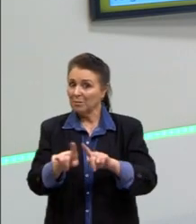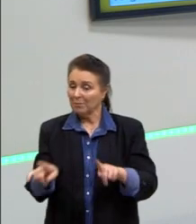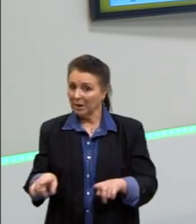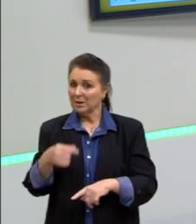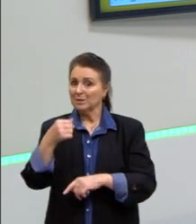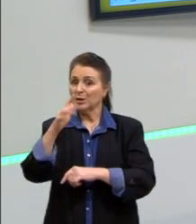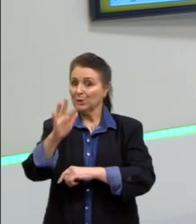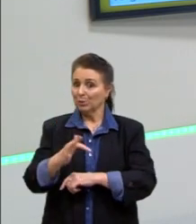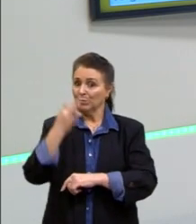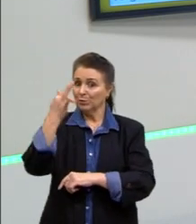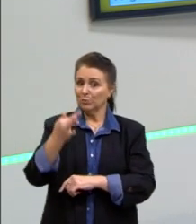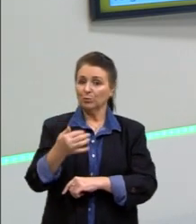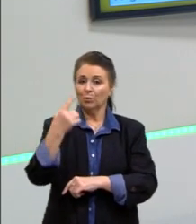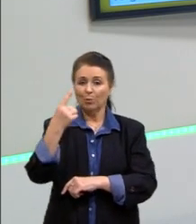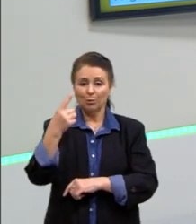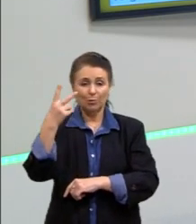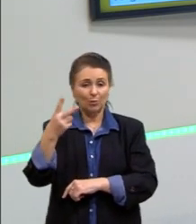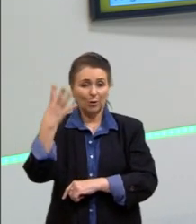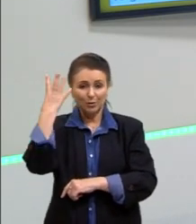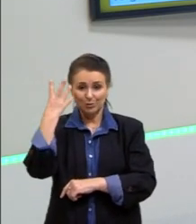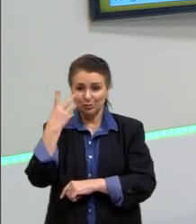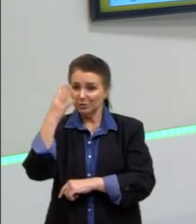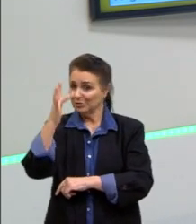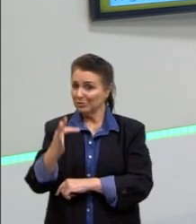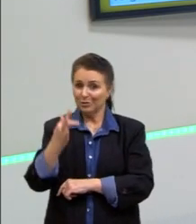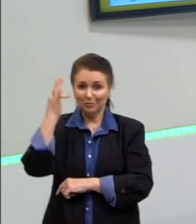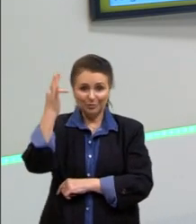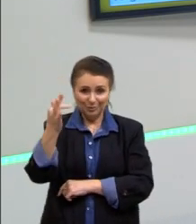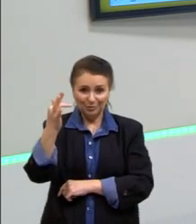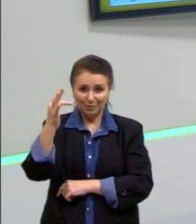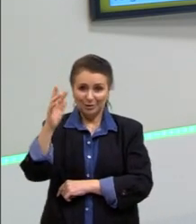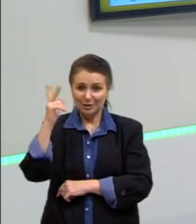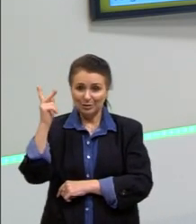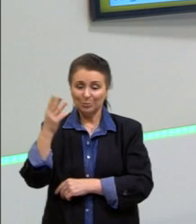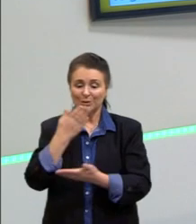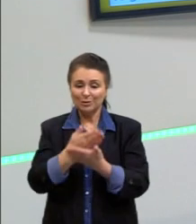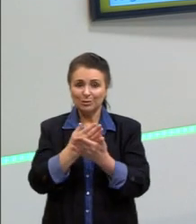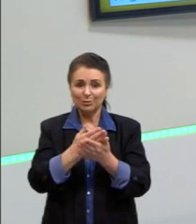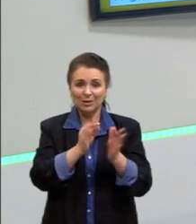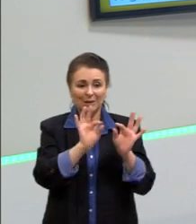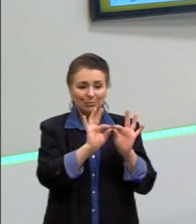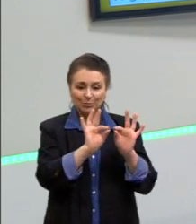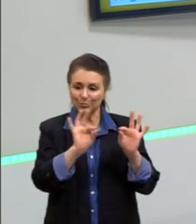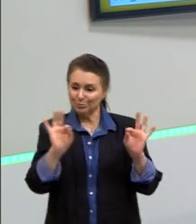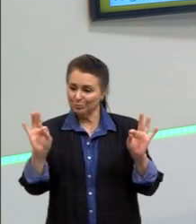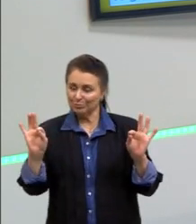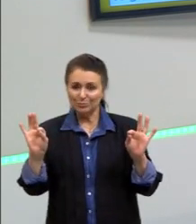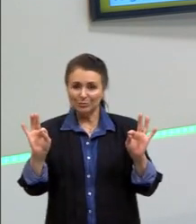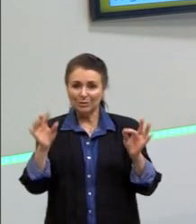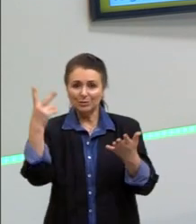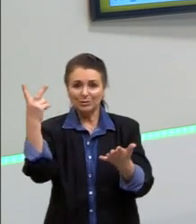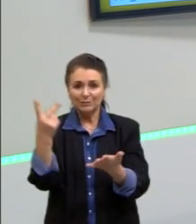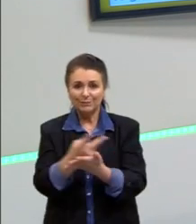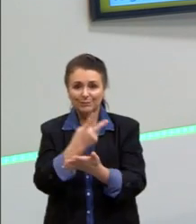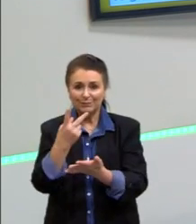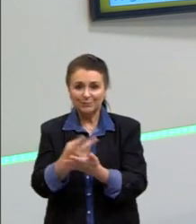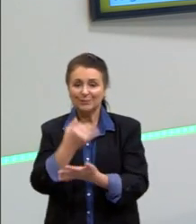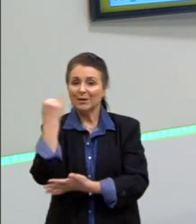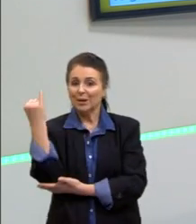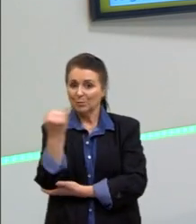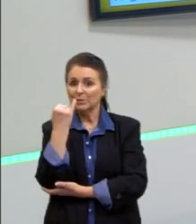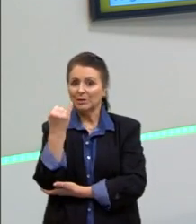dois a história vai estudar exatamente essa linha de acontecimentos e é importante a gente se dar conta de que nós estamos